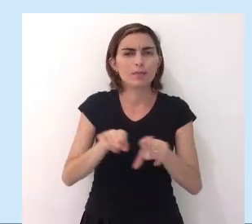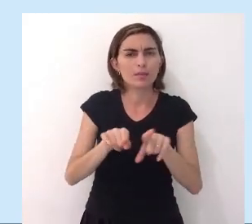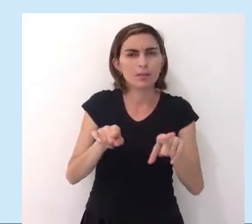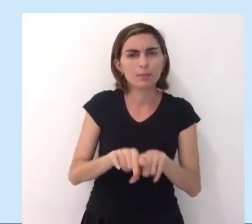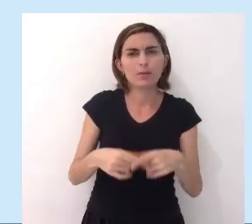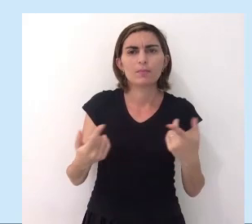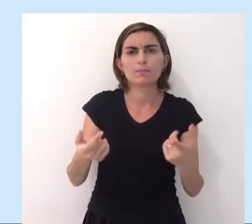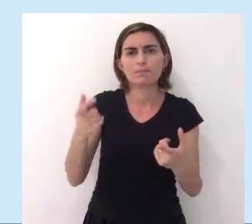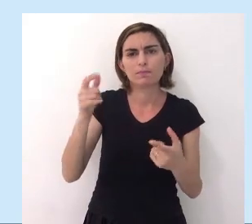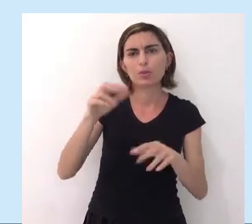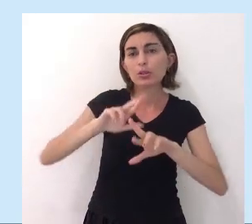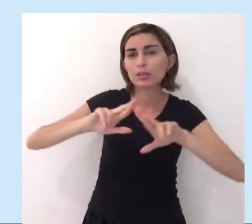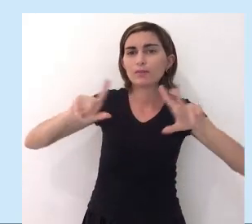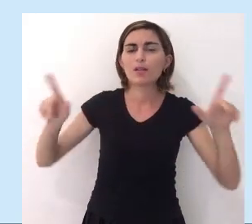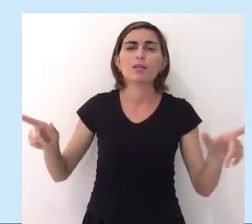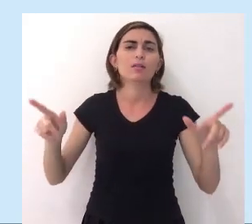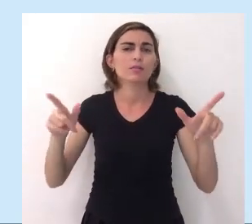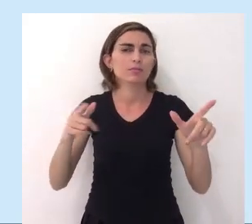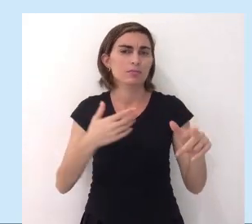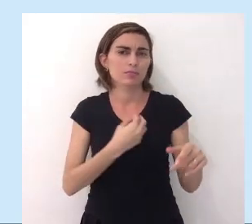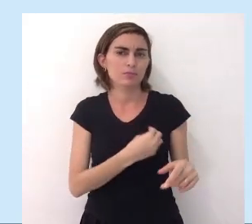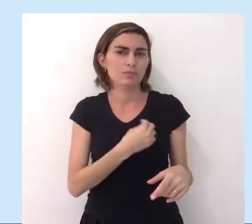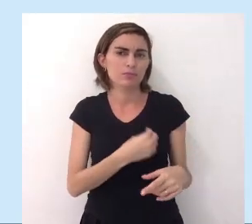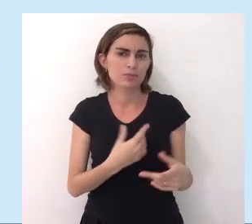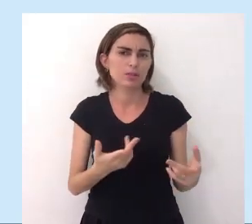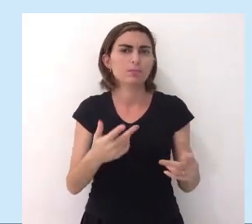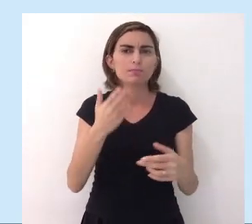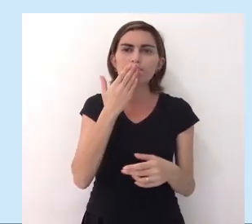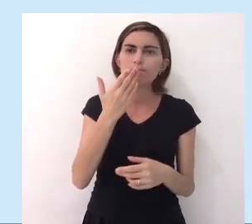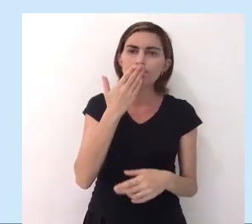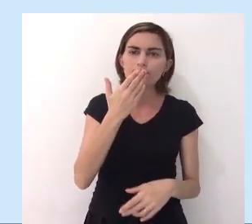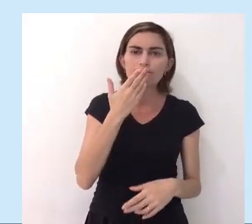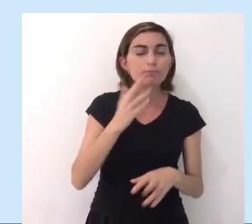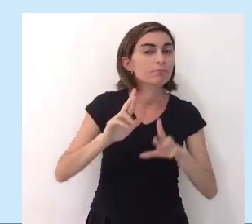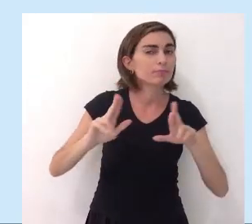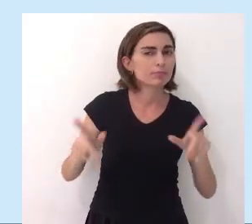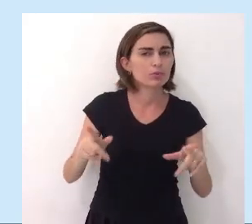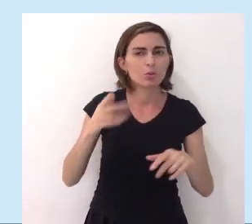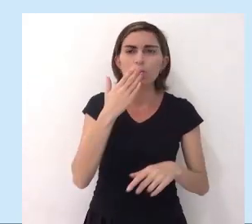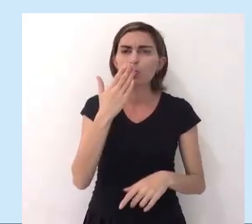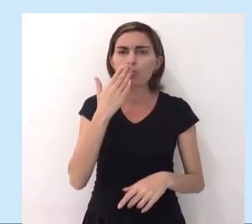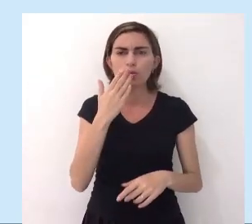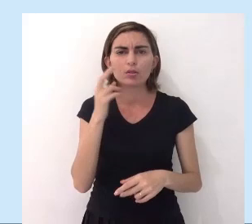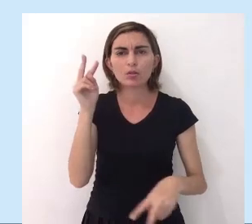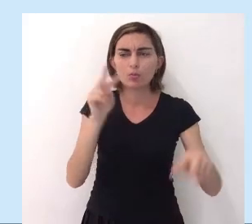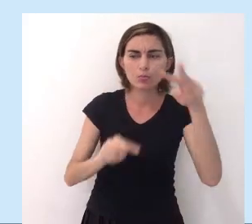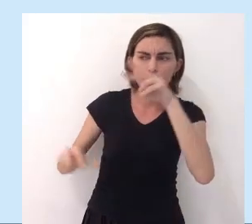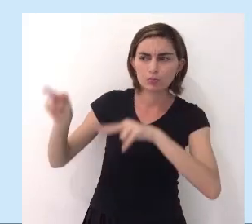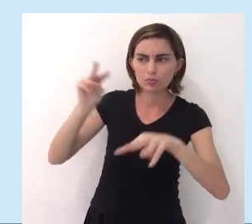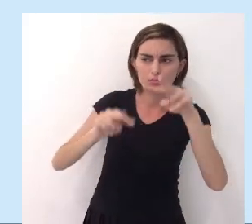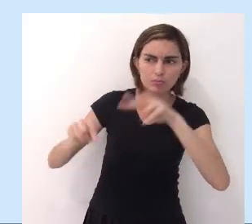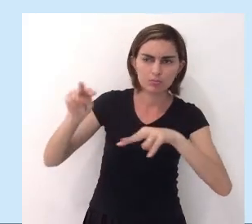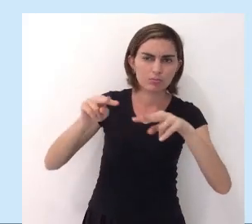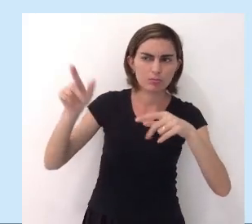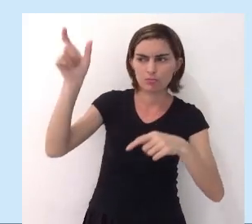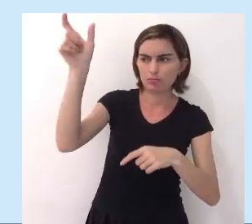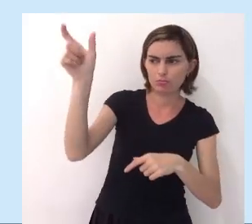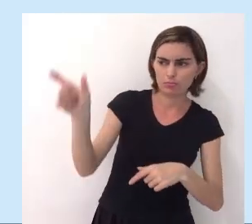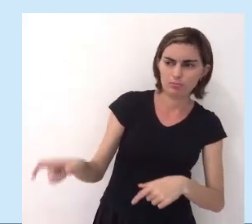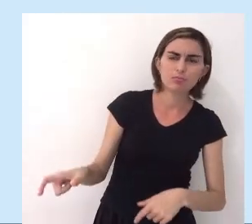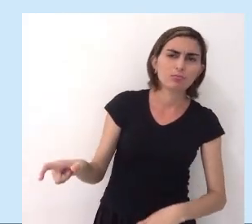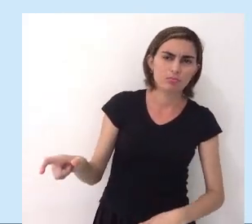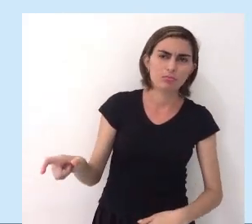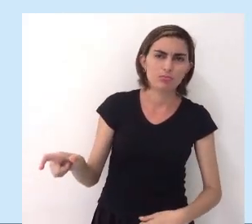eram personagens totalmente diferentes do cotidiano dos nativos, tá? Os índios, quando observavam aquela figura,